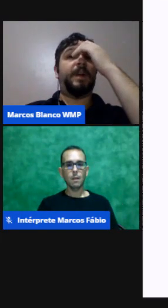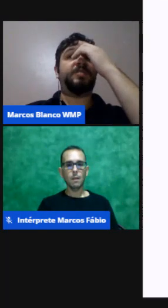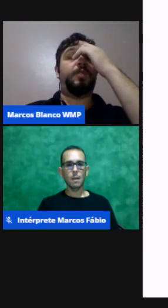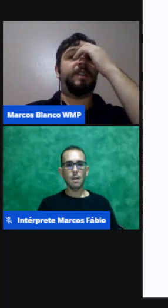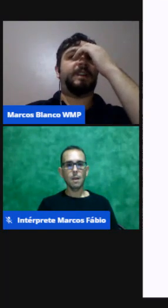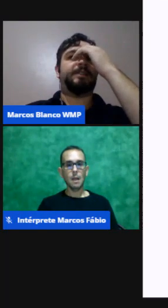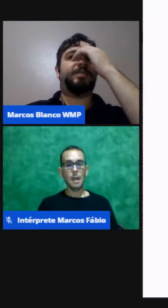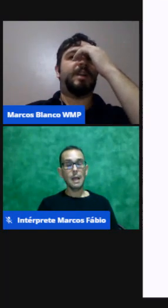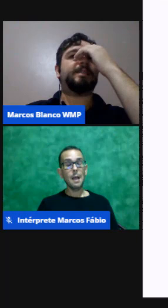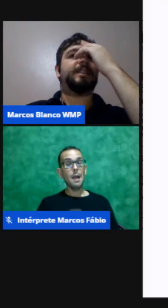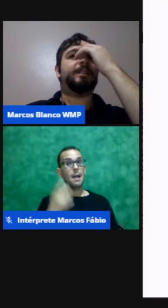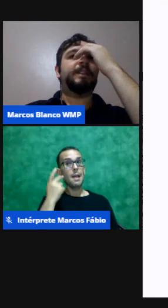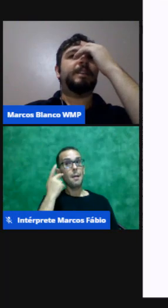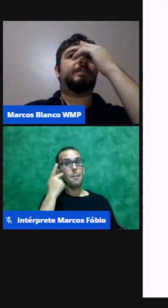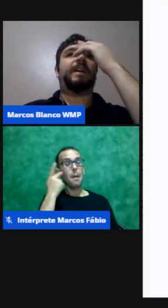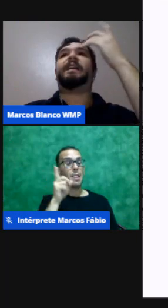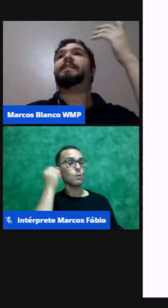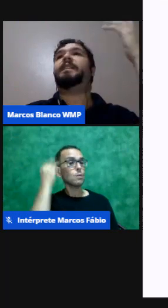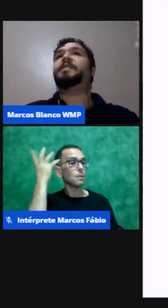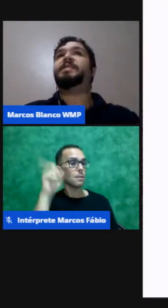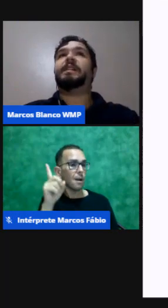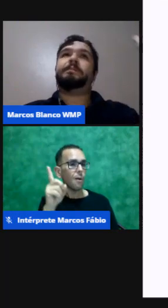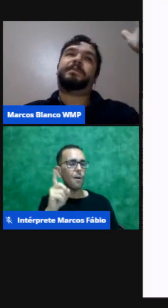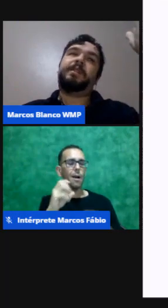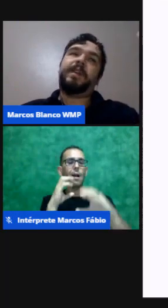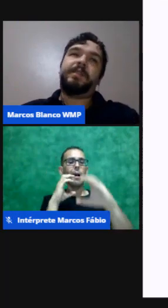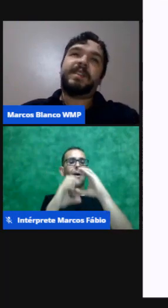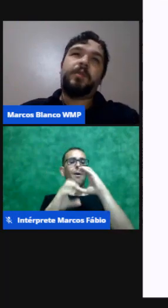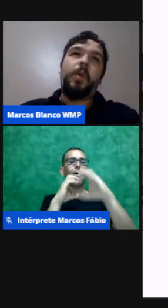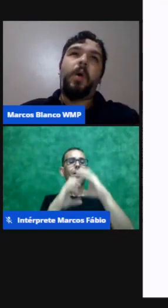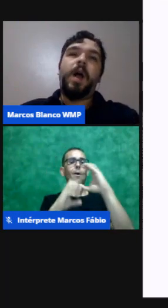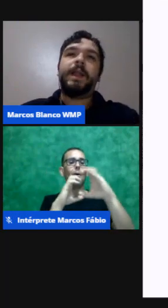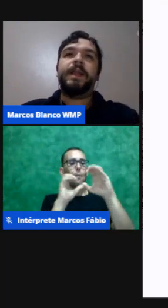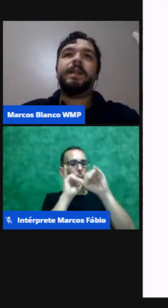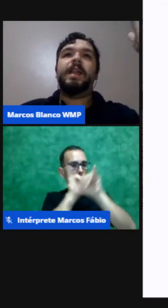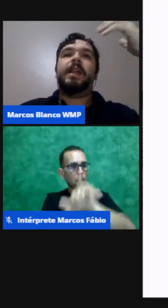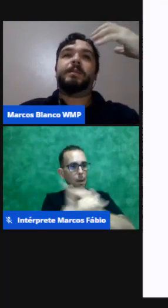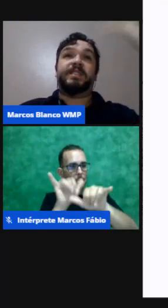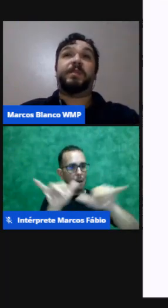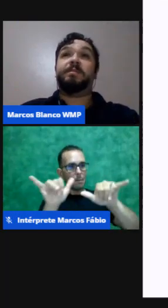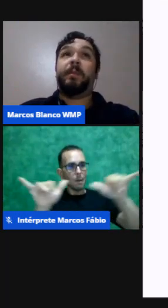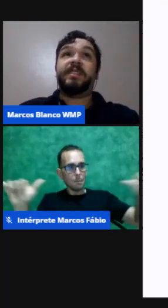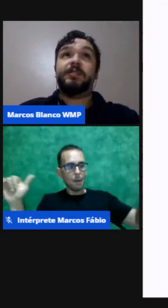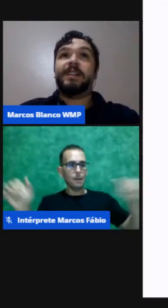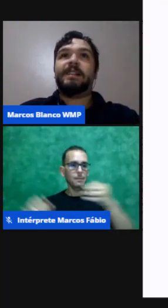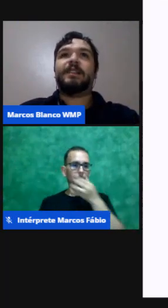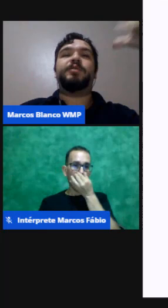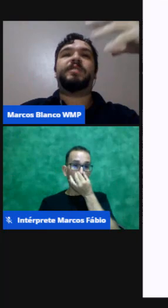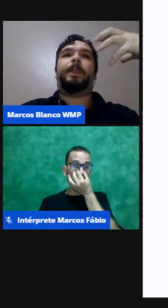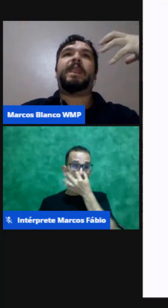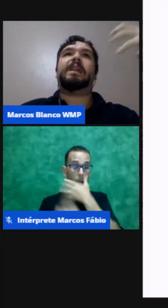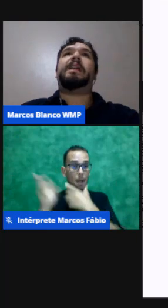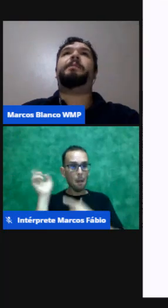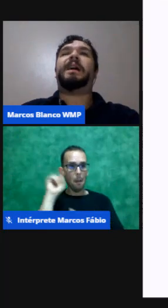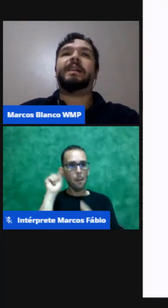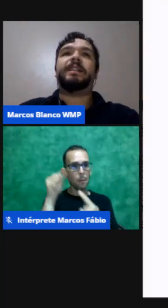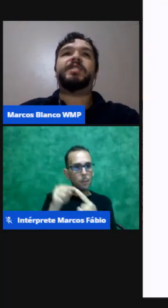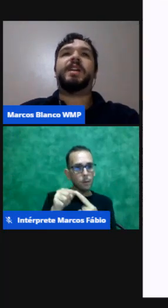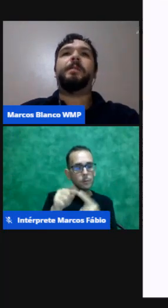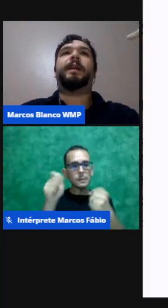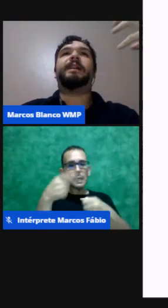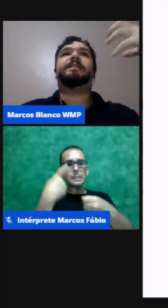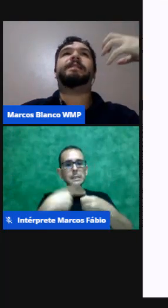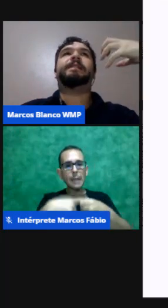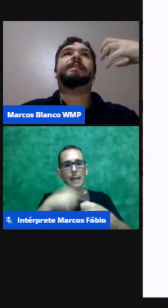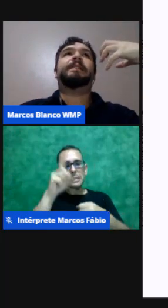Não esquecendo a parte de comunicação de massa, uma característica, talvez vocês concordem, mas principalmente nas unidades de saúde, é